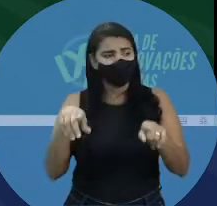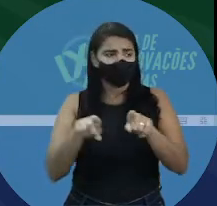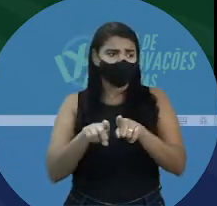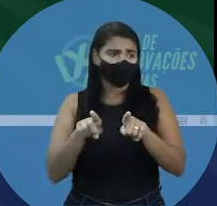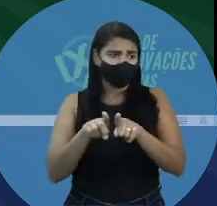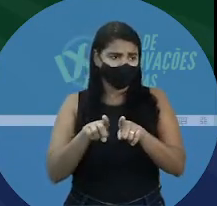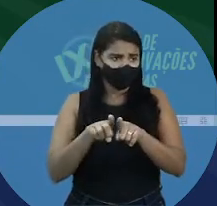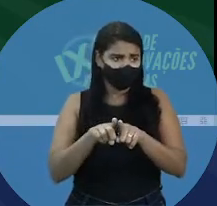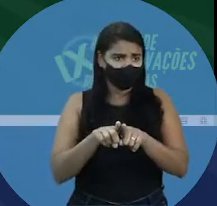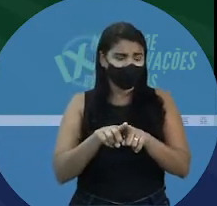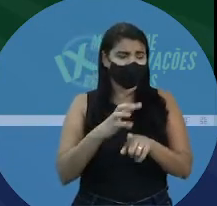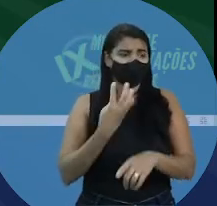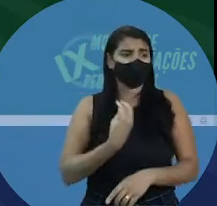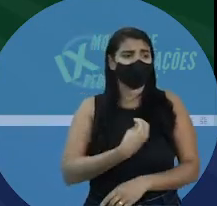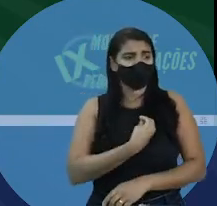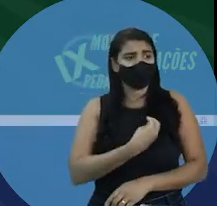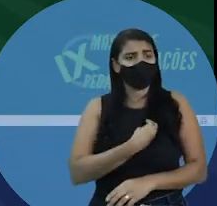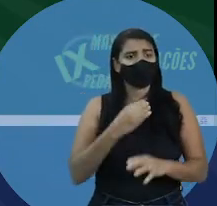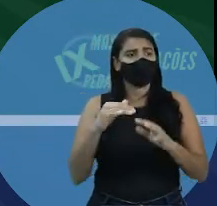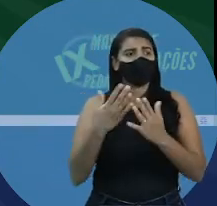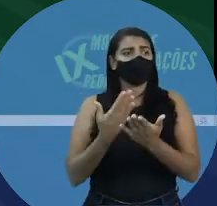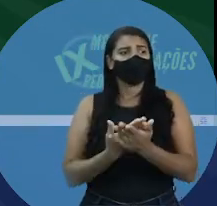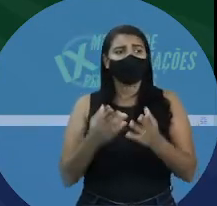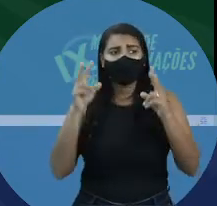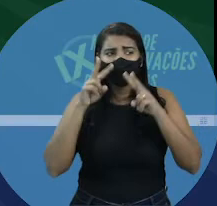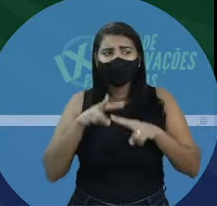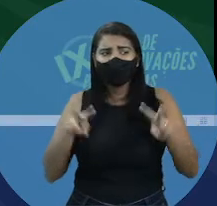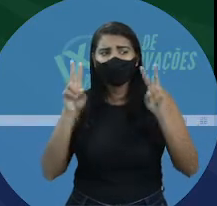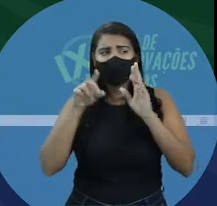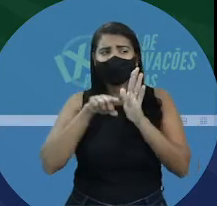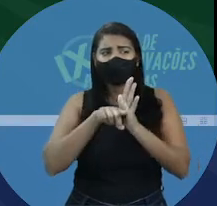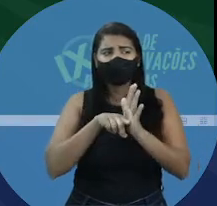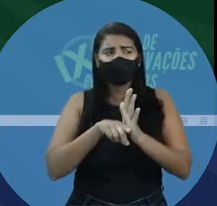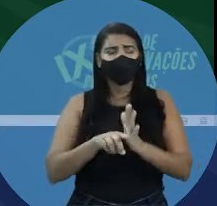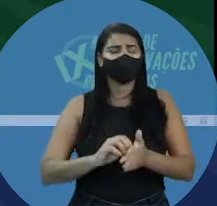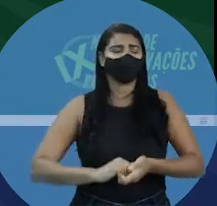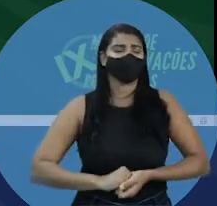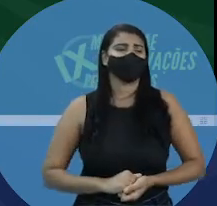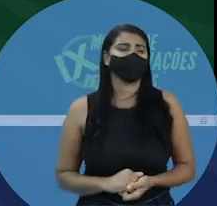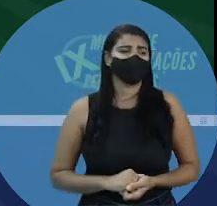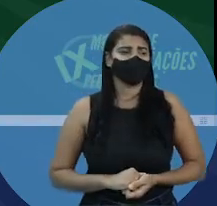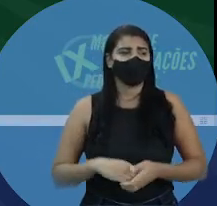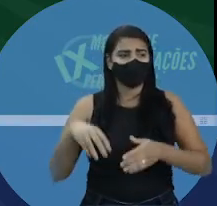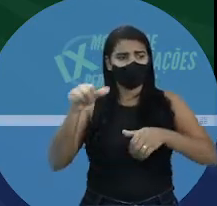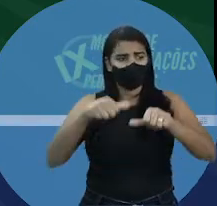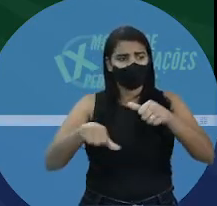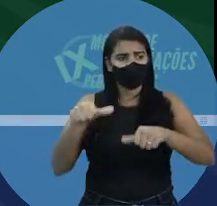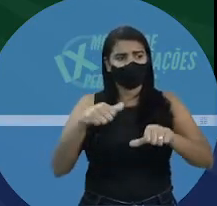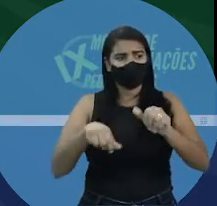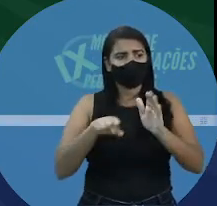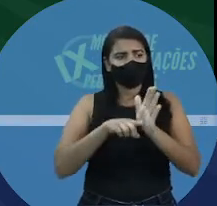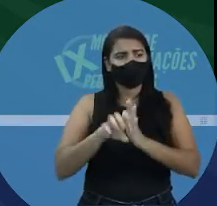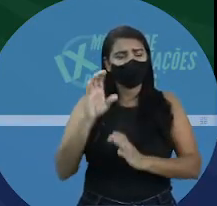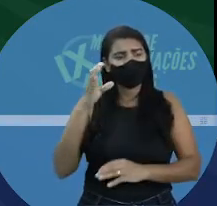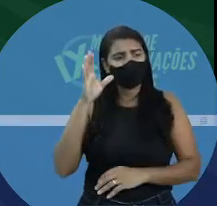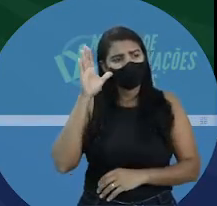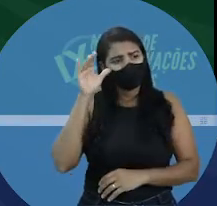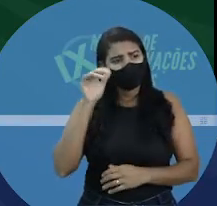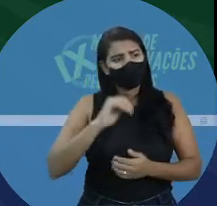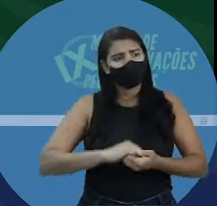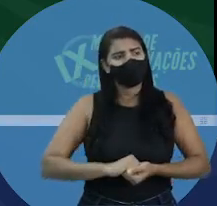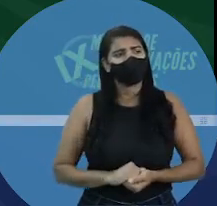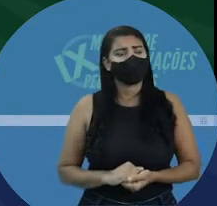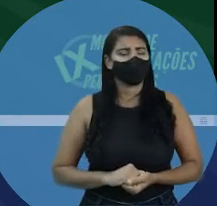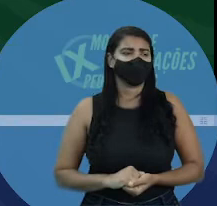que o circunda, a partir de um olhar investigativo, de uma análise investigativa. Pode passar.